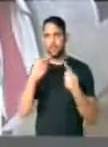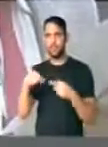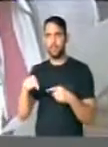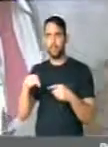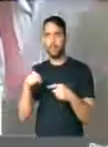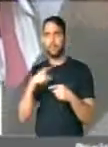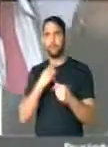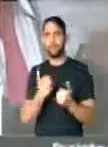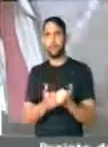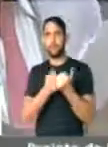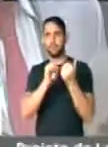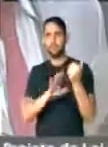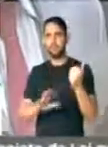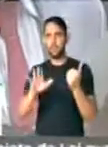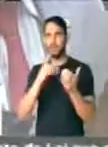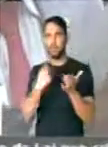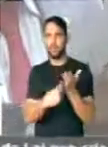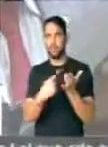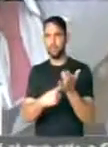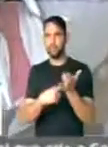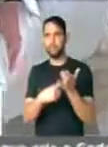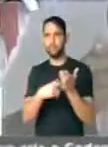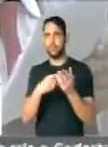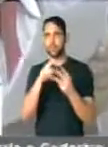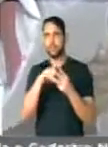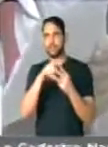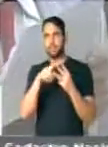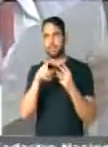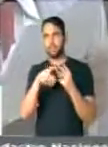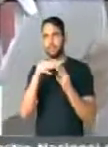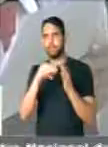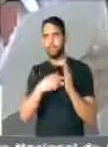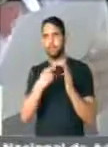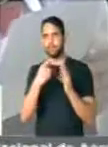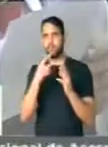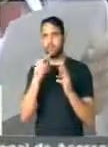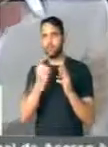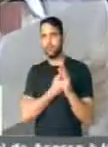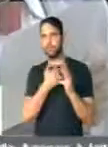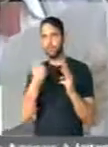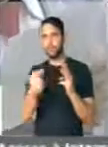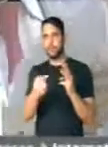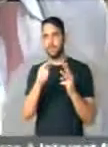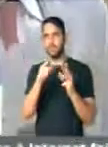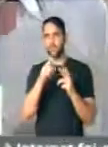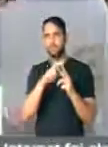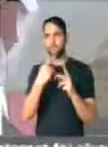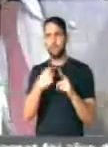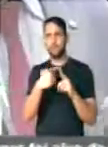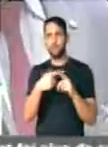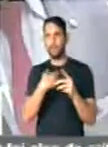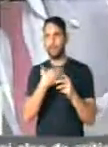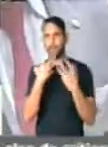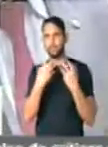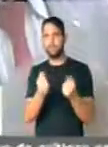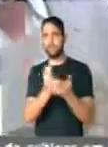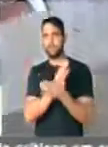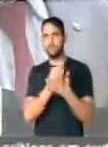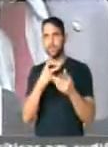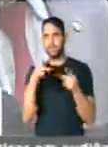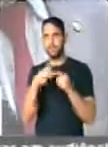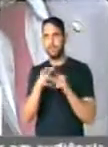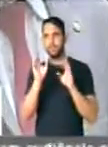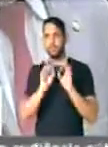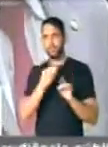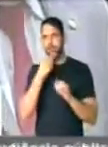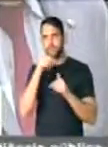contrária. Favorável em geral ao acordo, mas a 3PLNs, o número 7, porque não é admissível que se corte